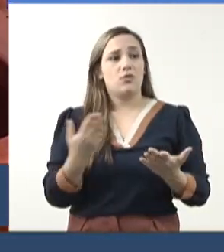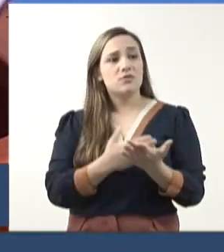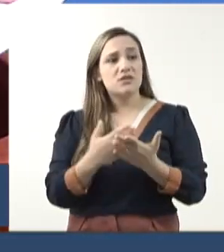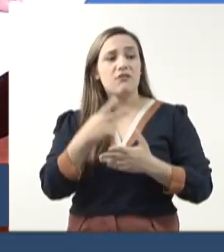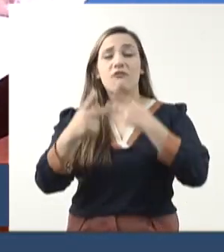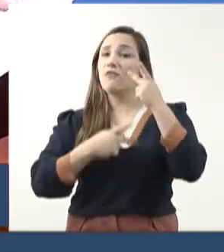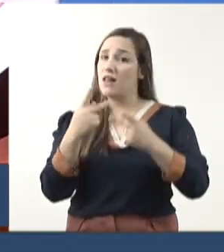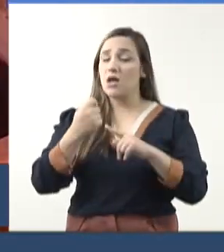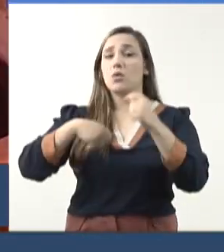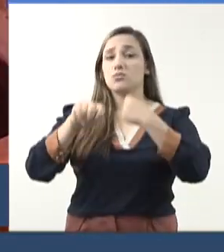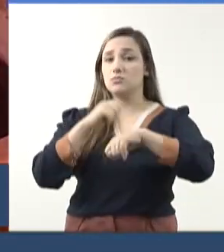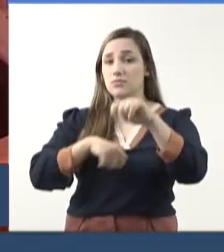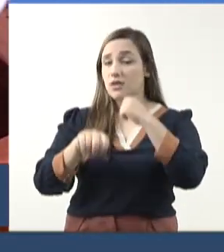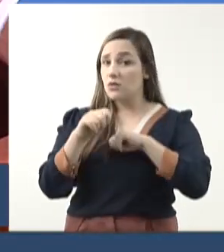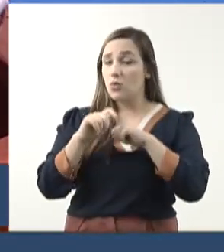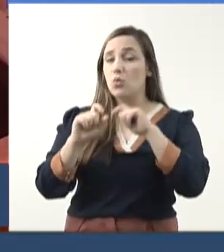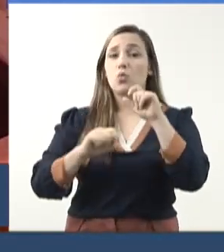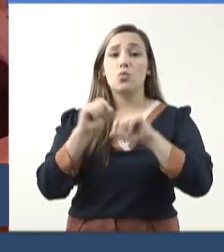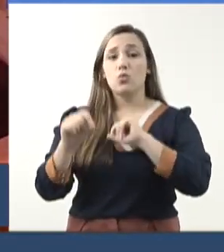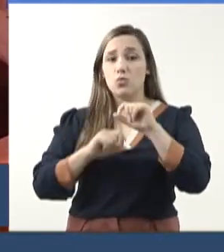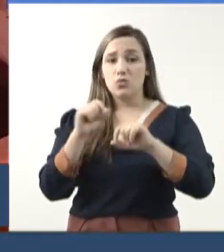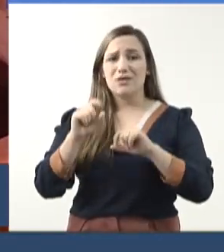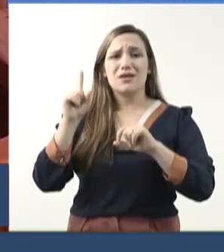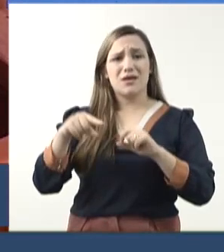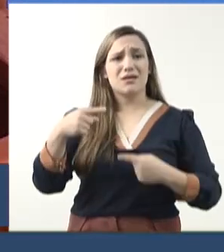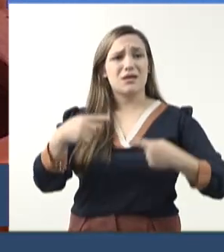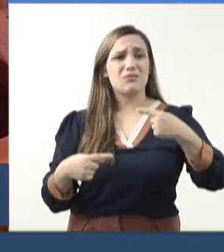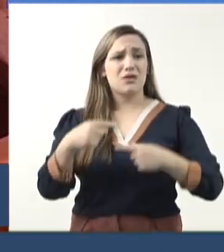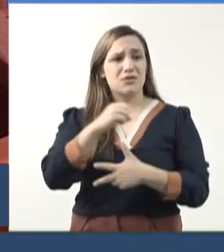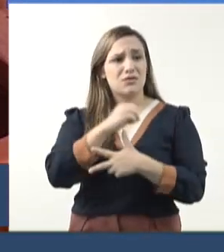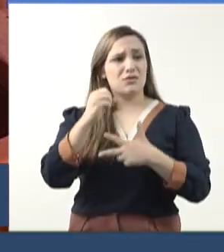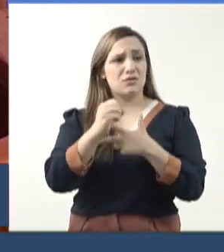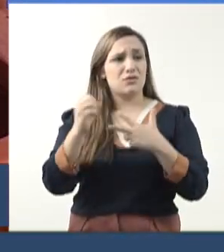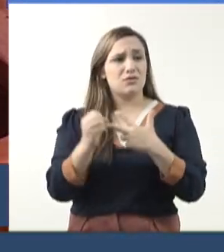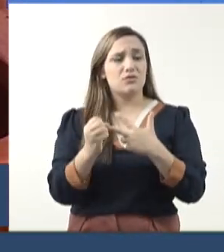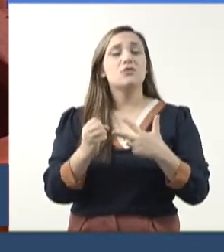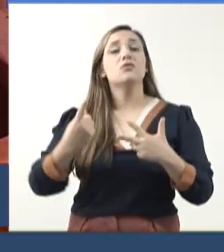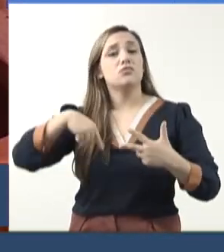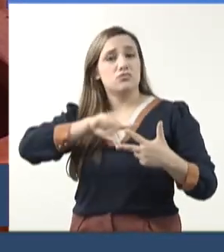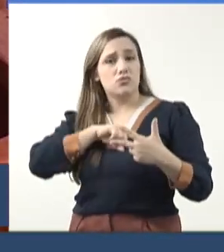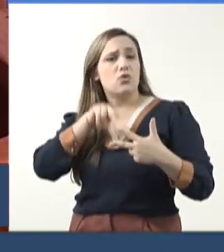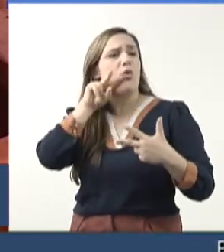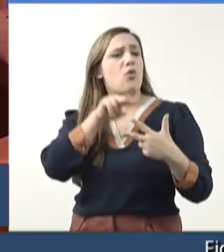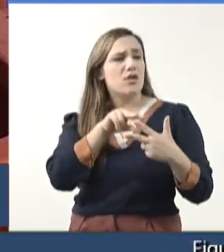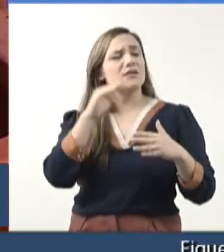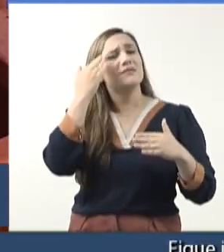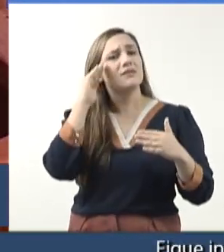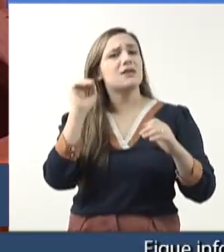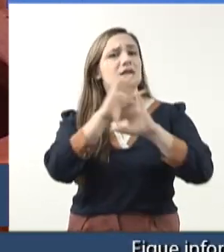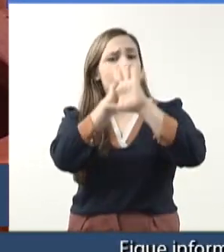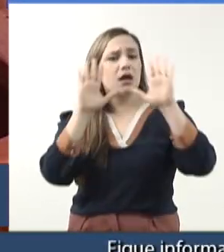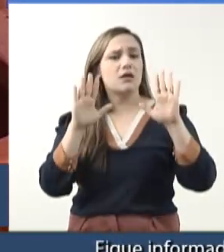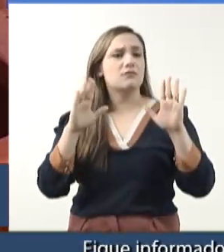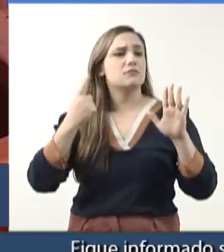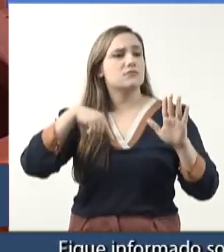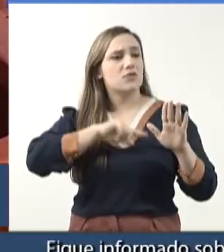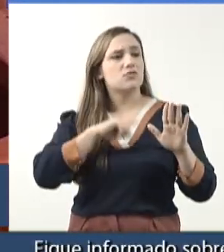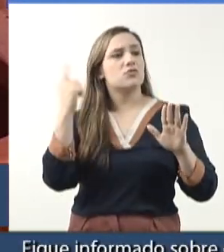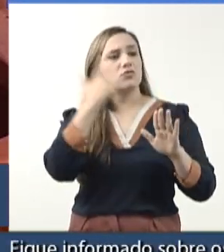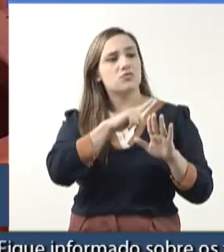a compreender que é o debate do Enem. Quero que a gente olhar para os dados, compreender, estudar. Nós vamos